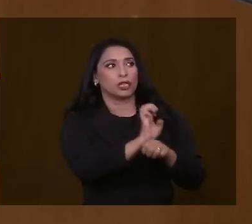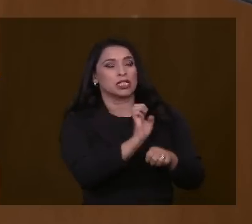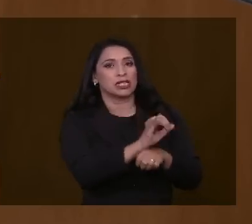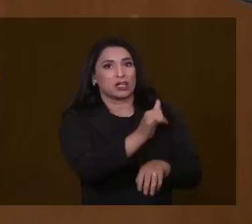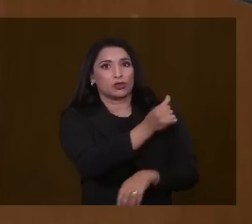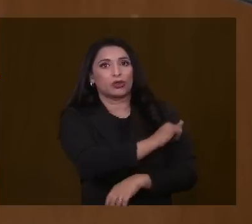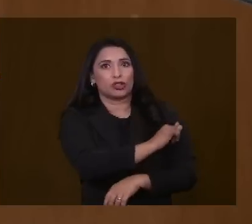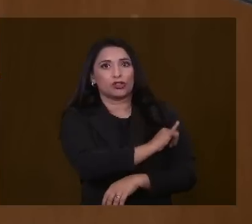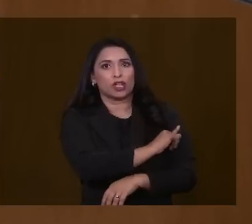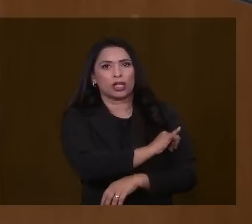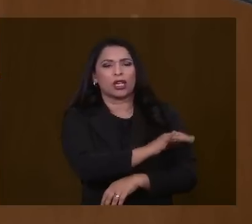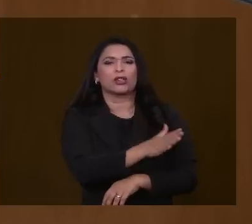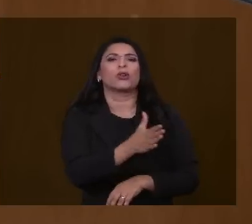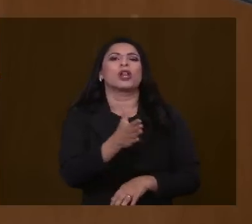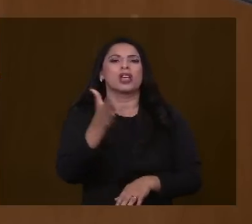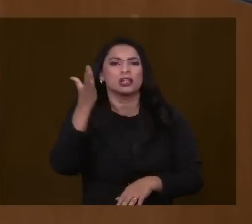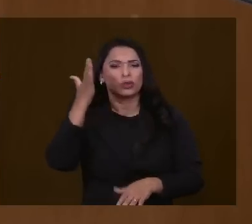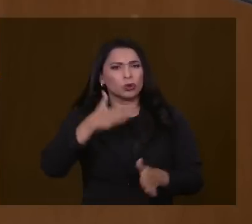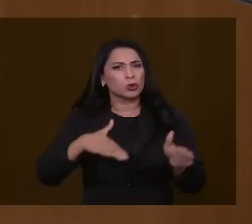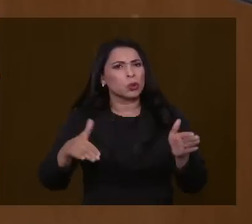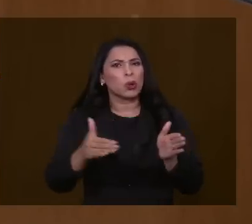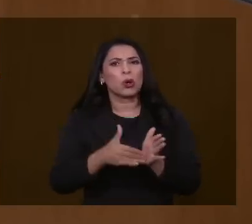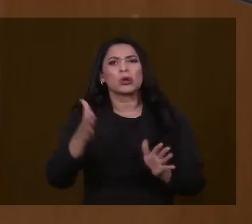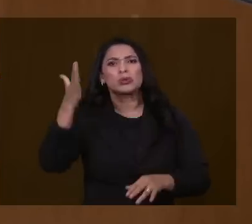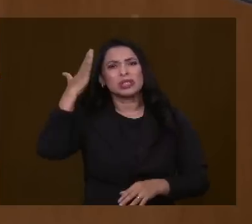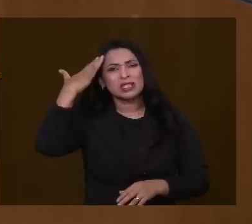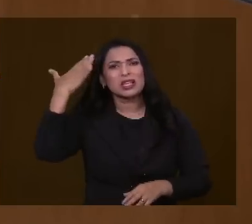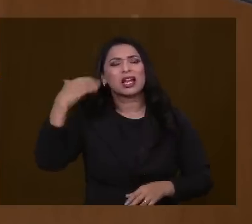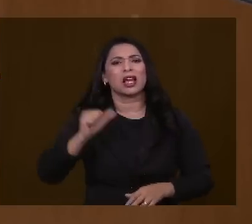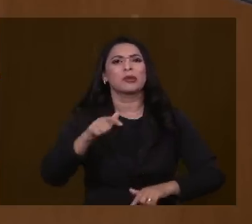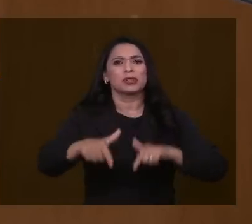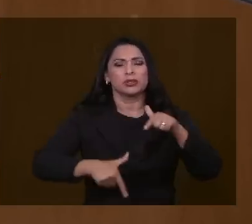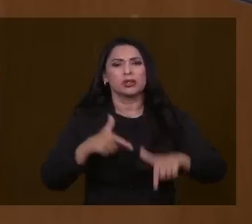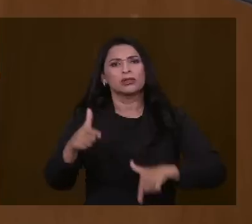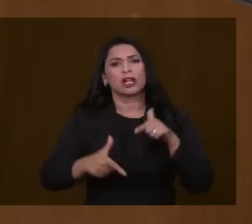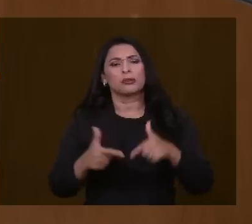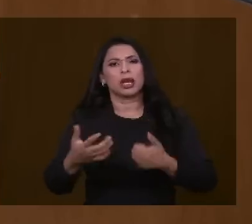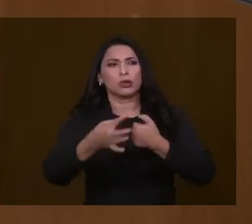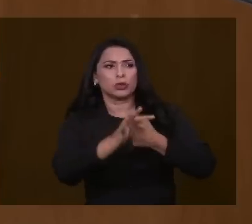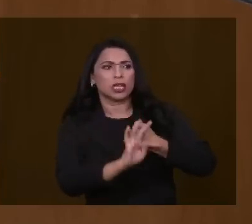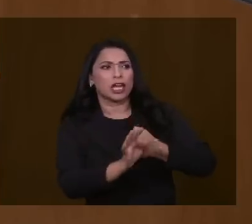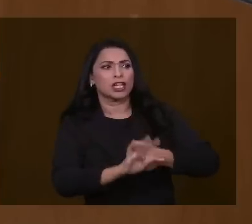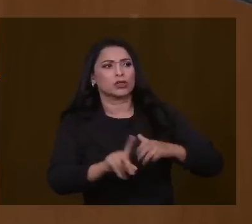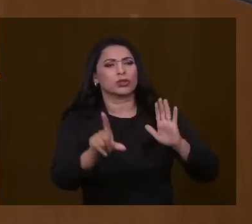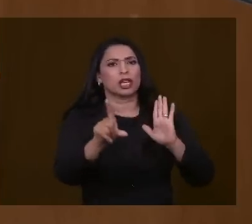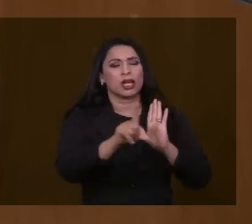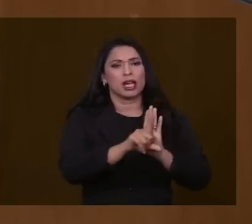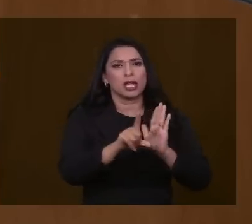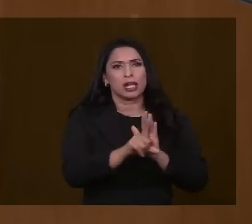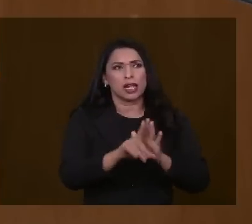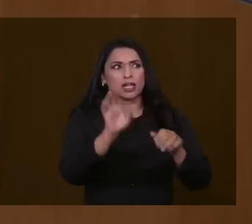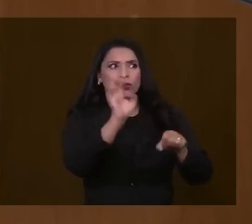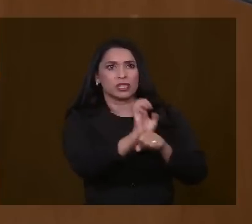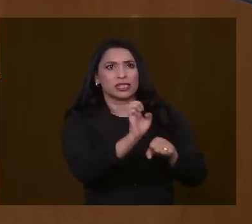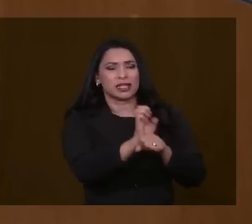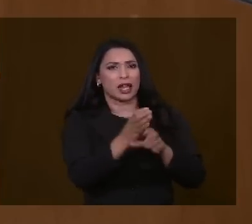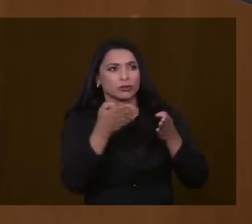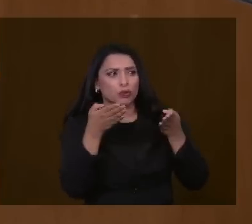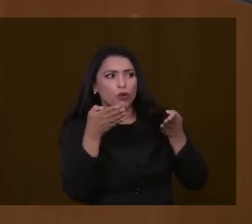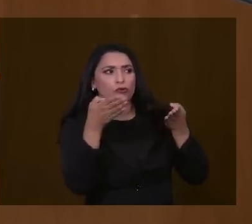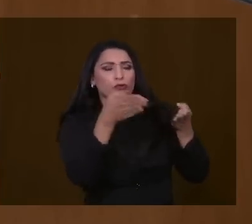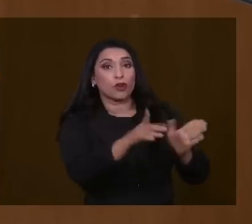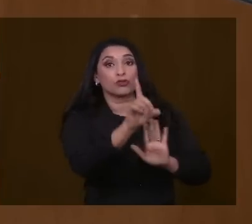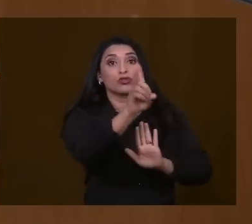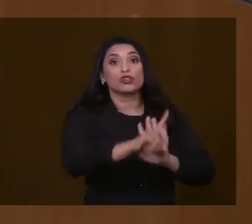sua ativa participação no aprimoramento técnico da legislação estadual com olhos voltados à defesa dos